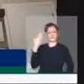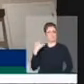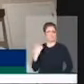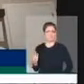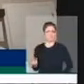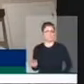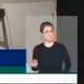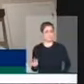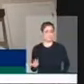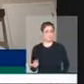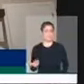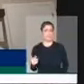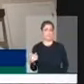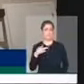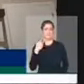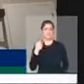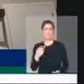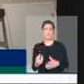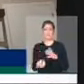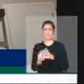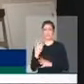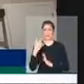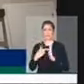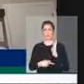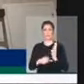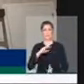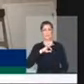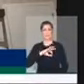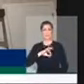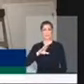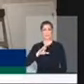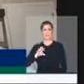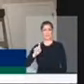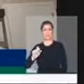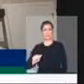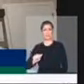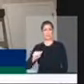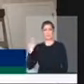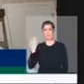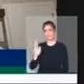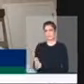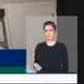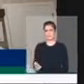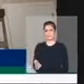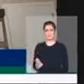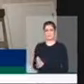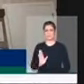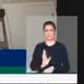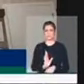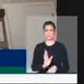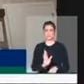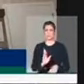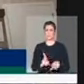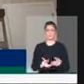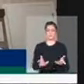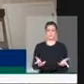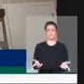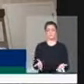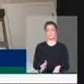criar o matar o renda brasil para atender as famílias mais vulneráveis